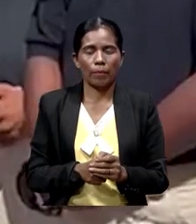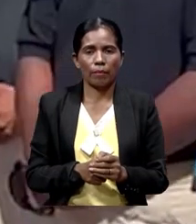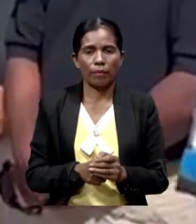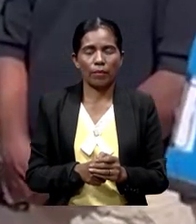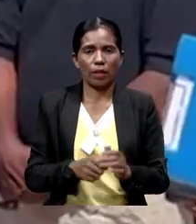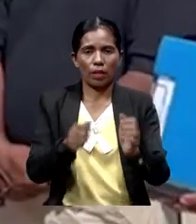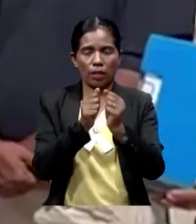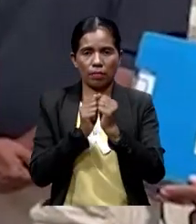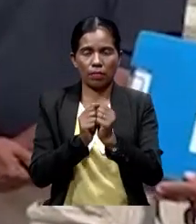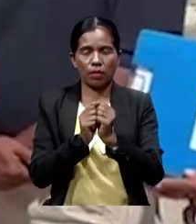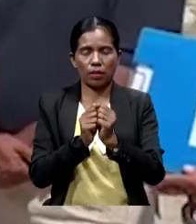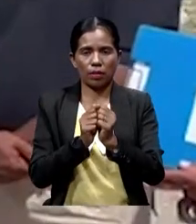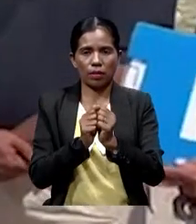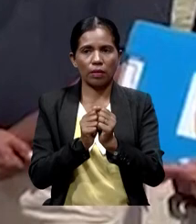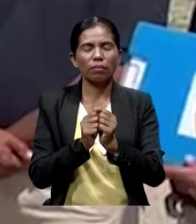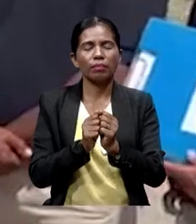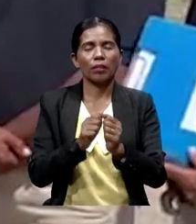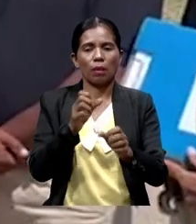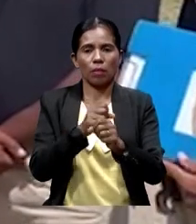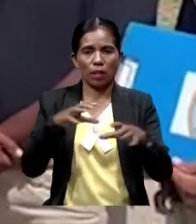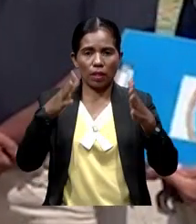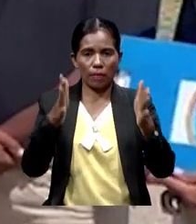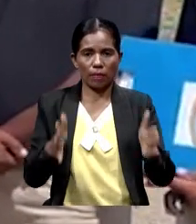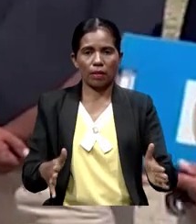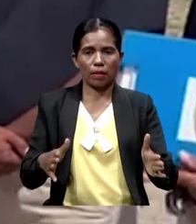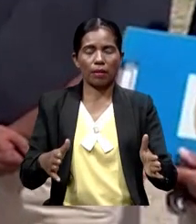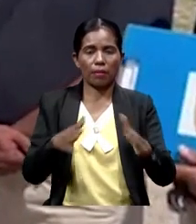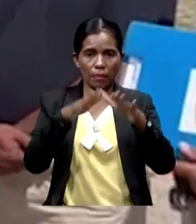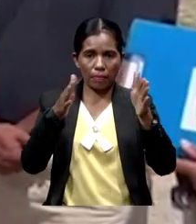hamutuk iya ini zergene